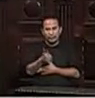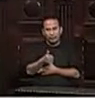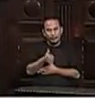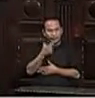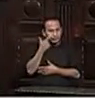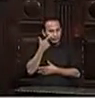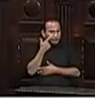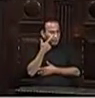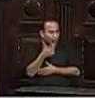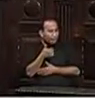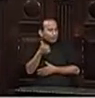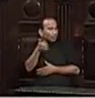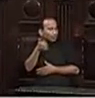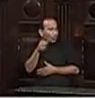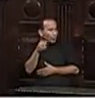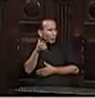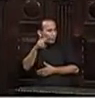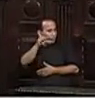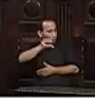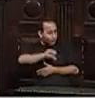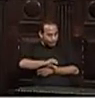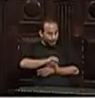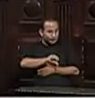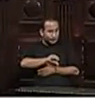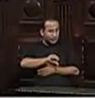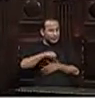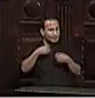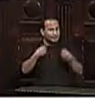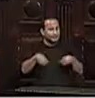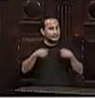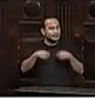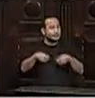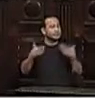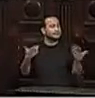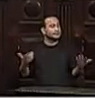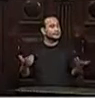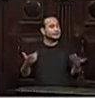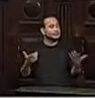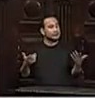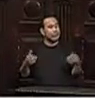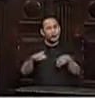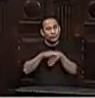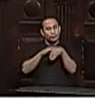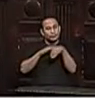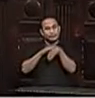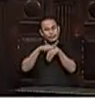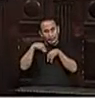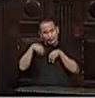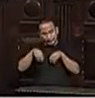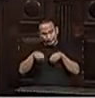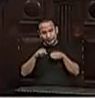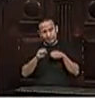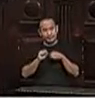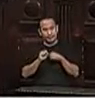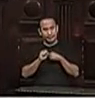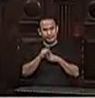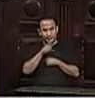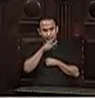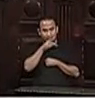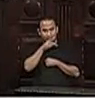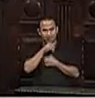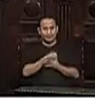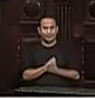gasto é que a gente precisa travar aqui no parlamento,